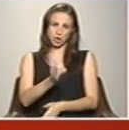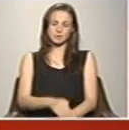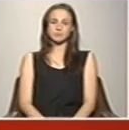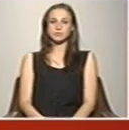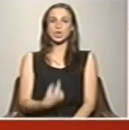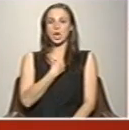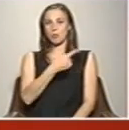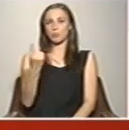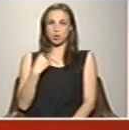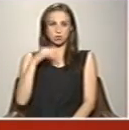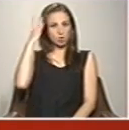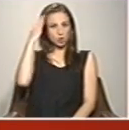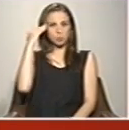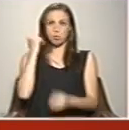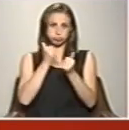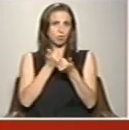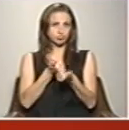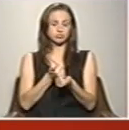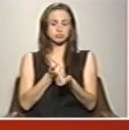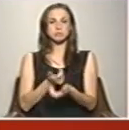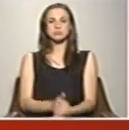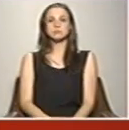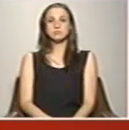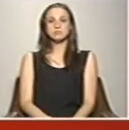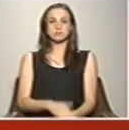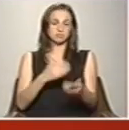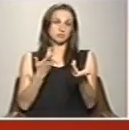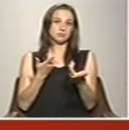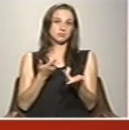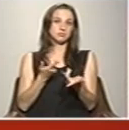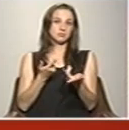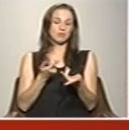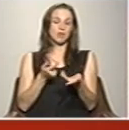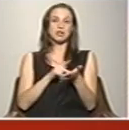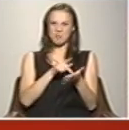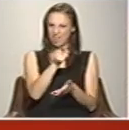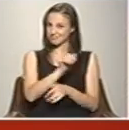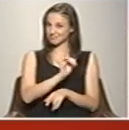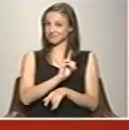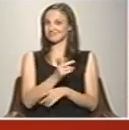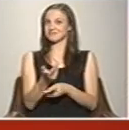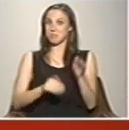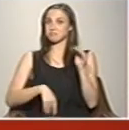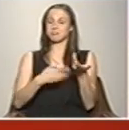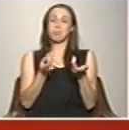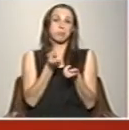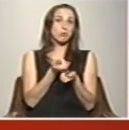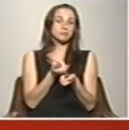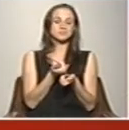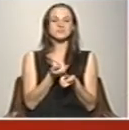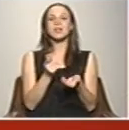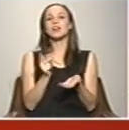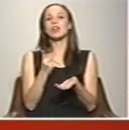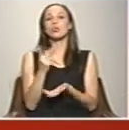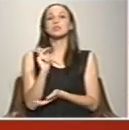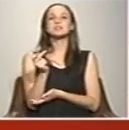para nós um número bastante, bastante razoável. Considera mais do que eu estava à espera até, sim, não? Sim, possivelmente em sim. Anos, é muito bom. Nós estávamos à espera de que